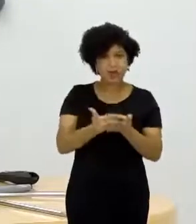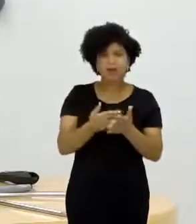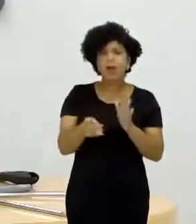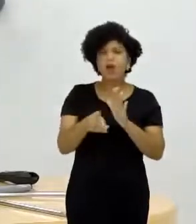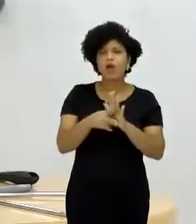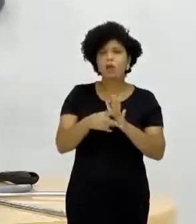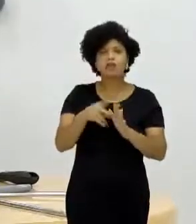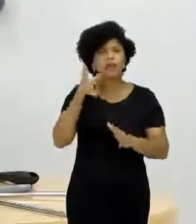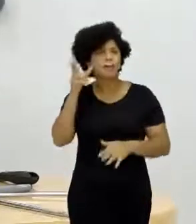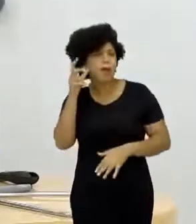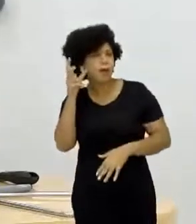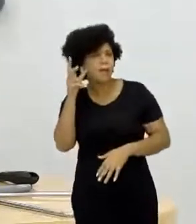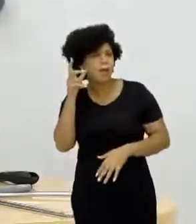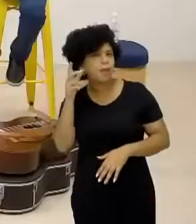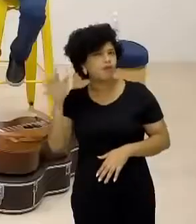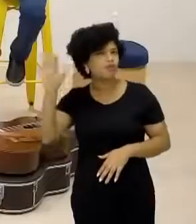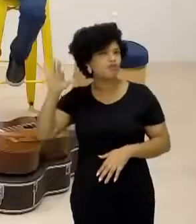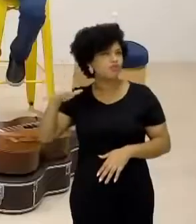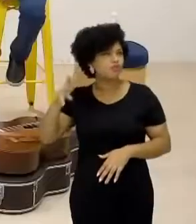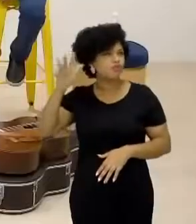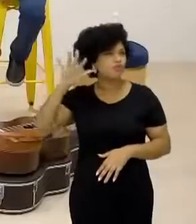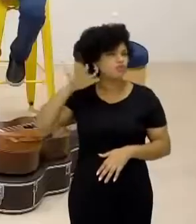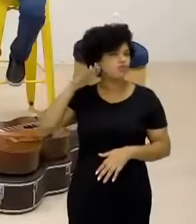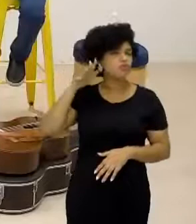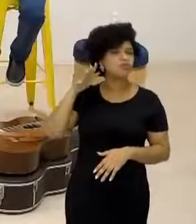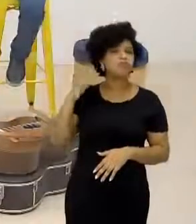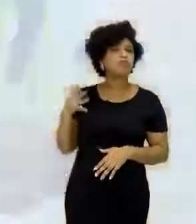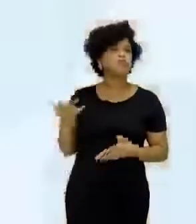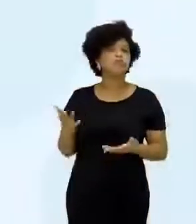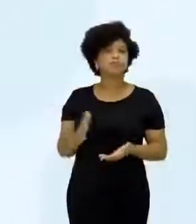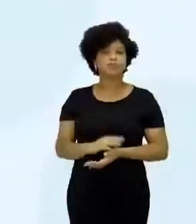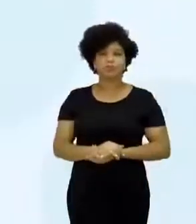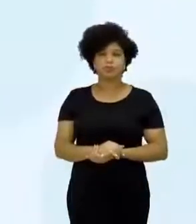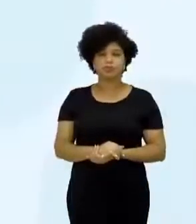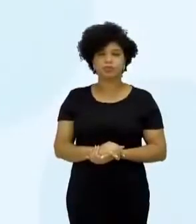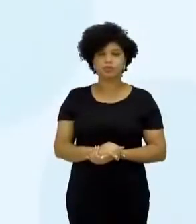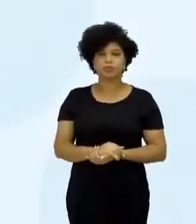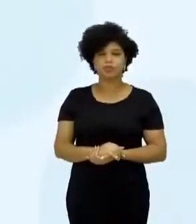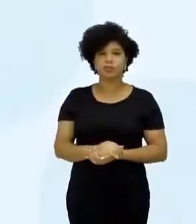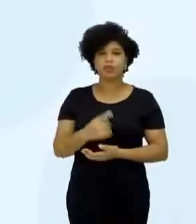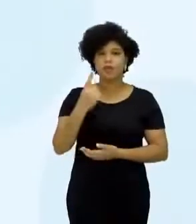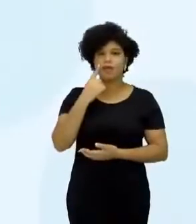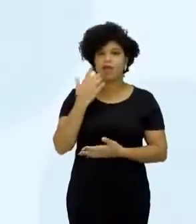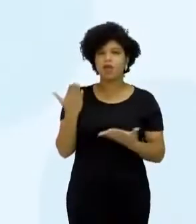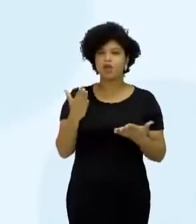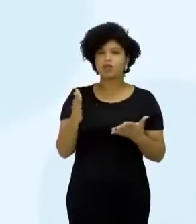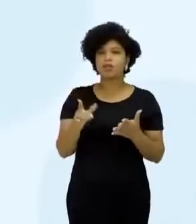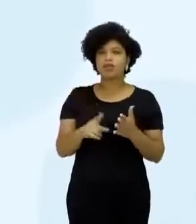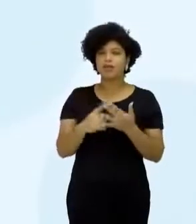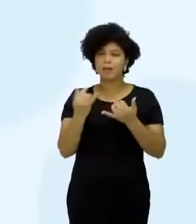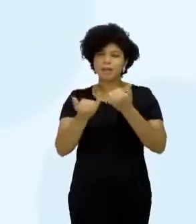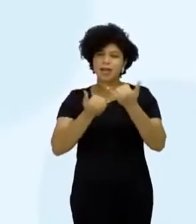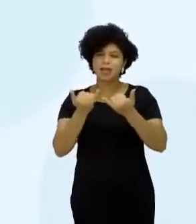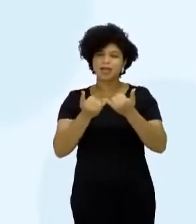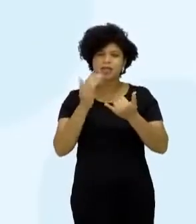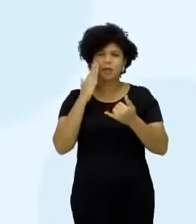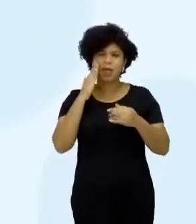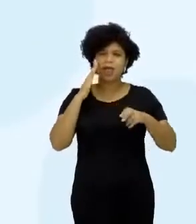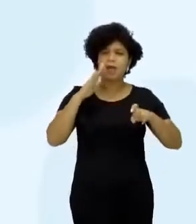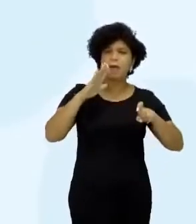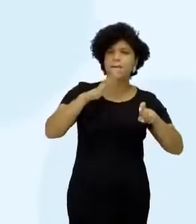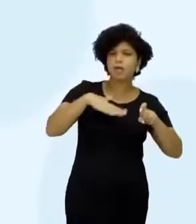onda sonora. Passa pra gente aí no próximo slide pra gente. Vai ter aí um pequeno joguinho sobre mito